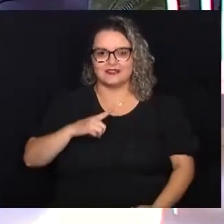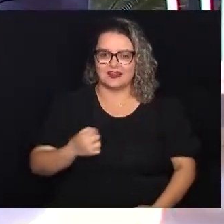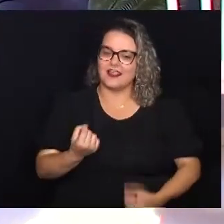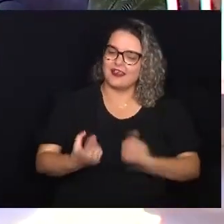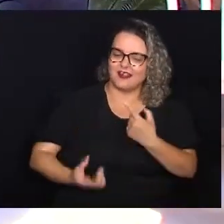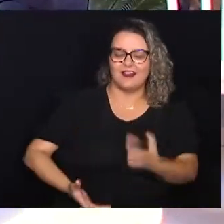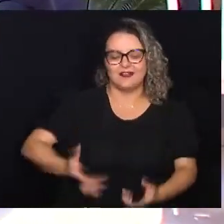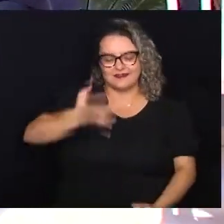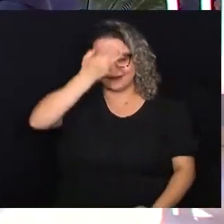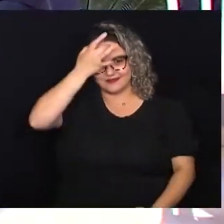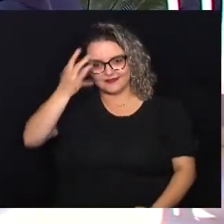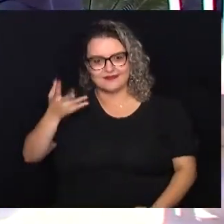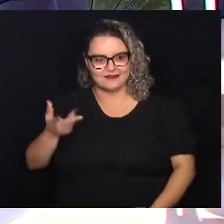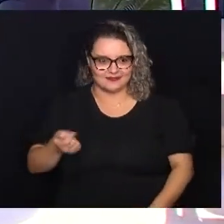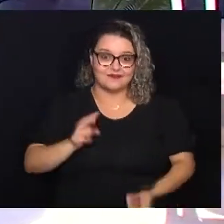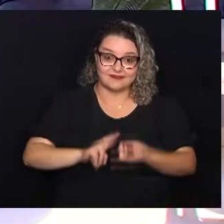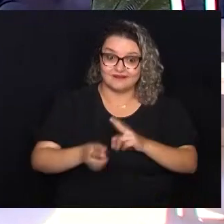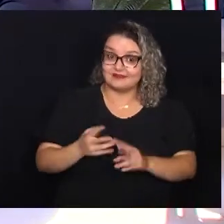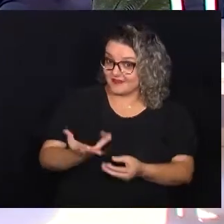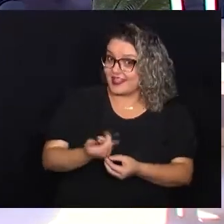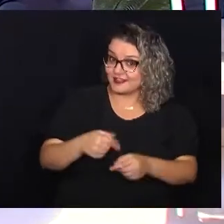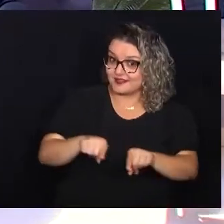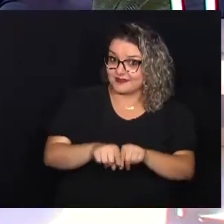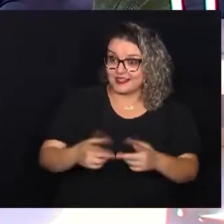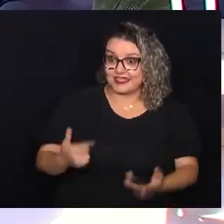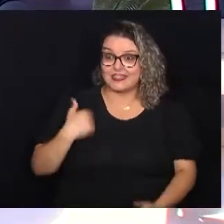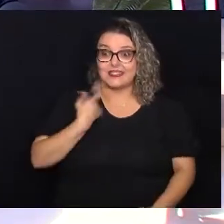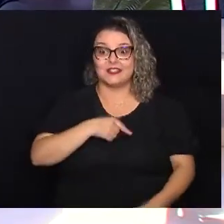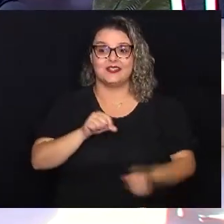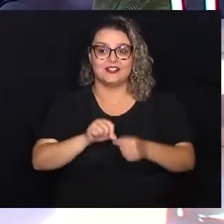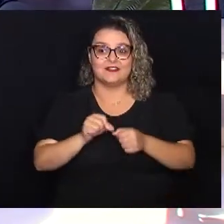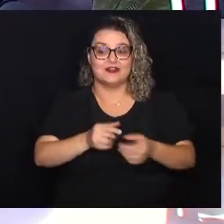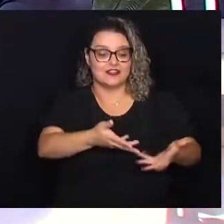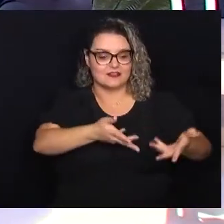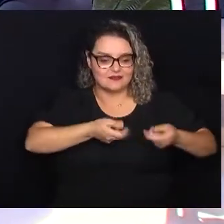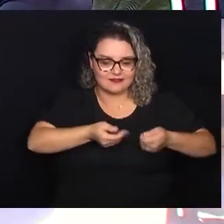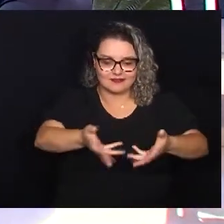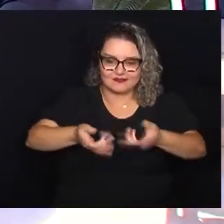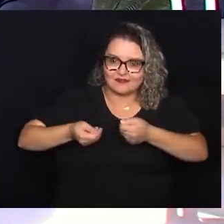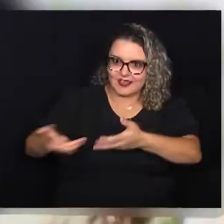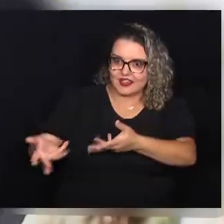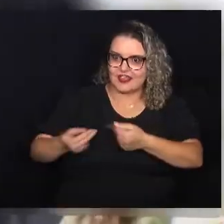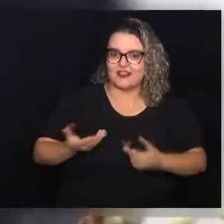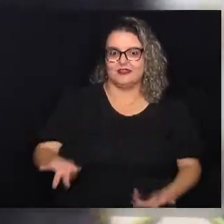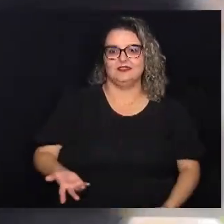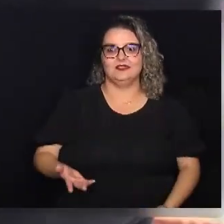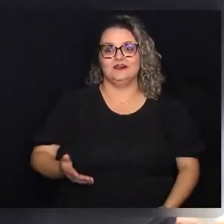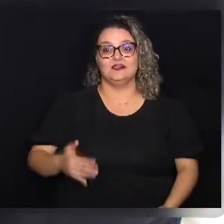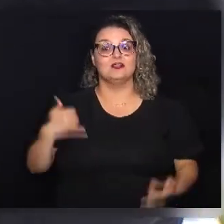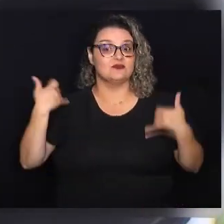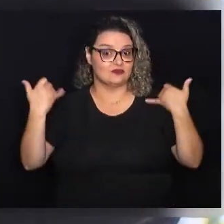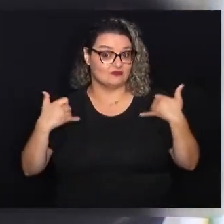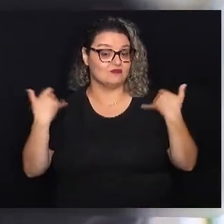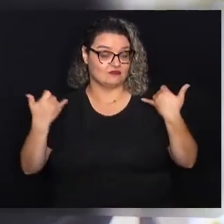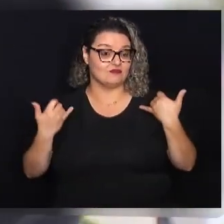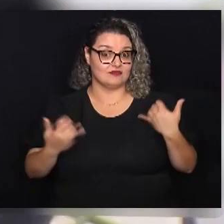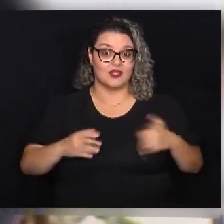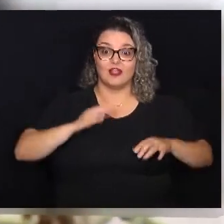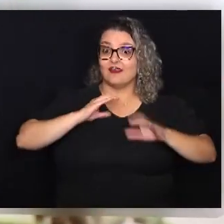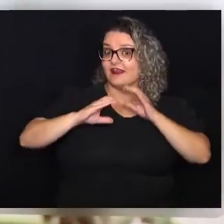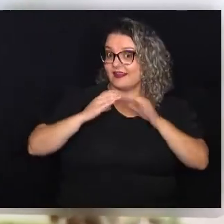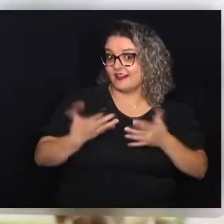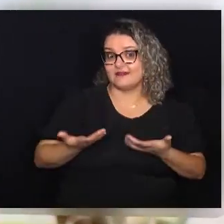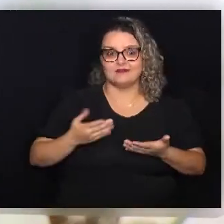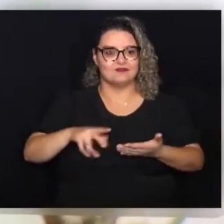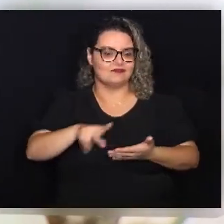dom, algum talento, inclusive artístico. E a gente está fazendo esse convite para que nos aniversariantes, aqueles que